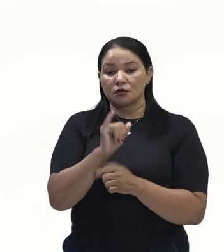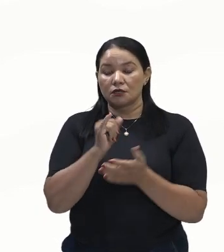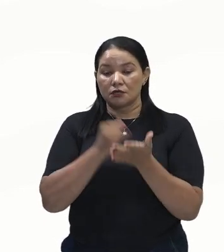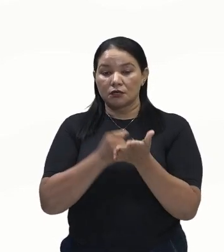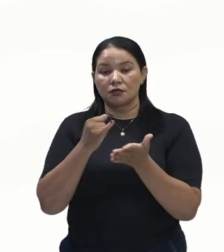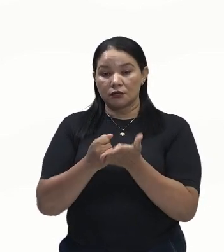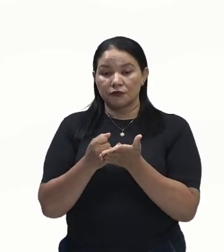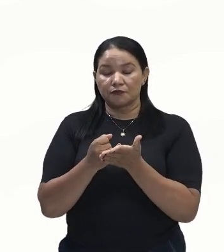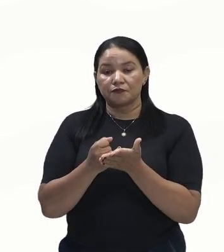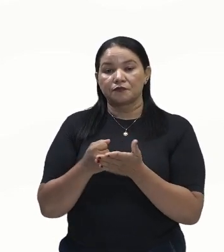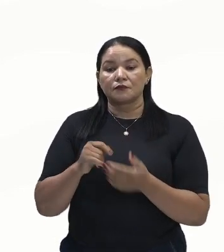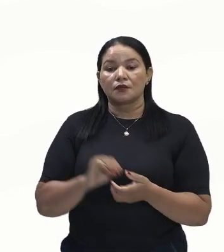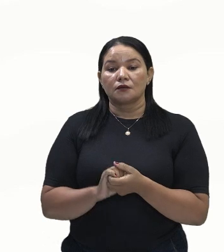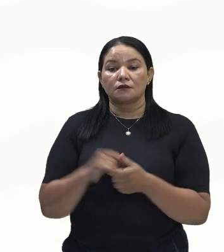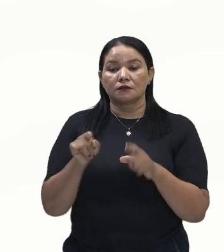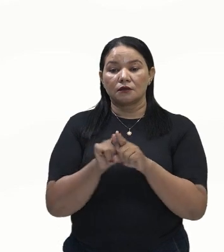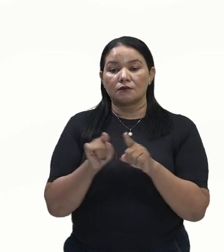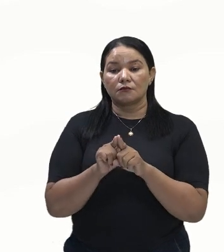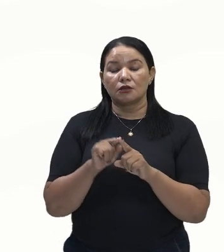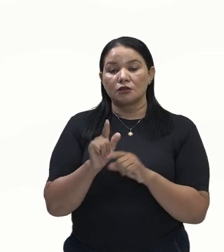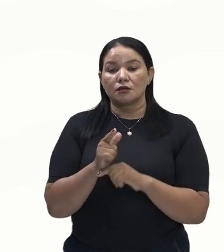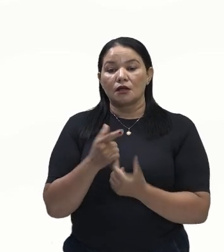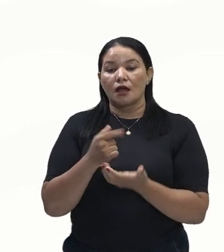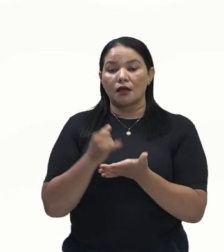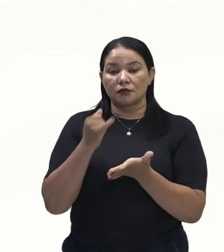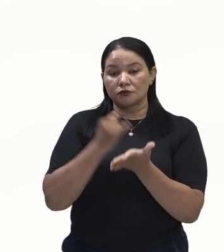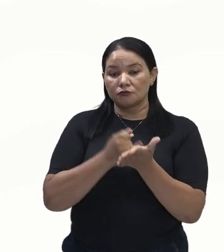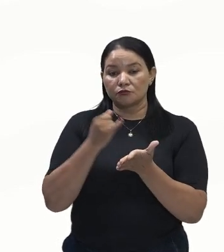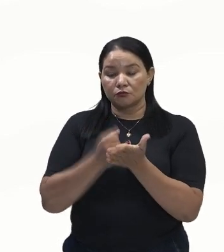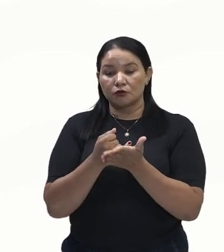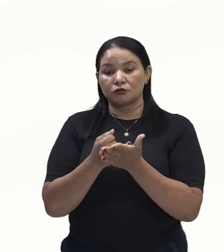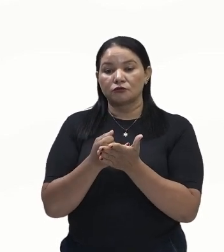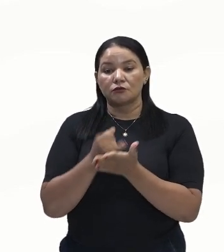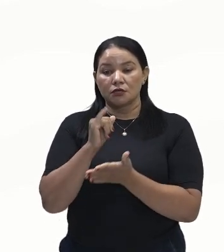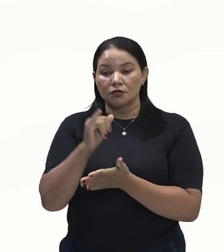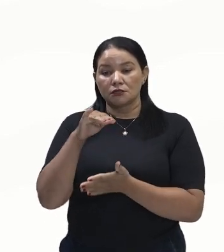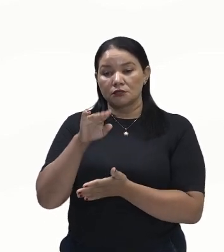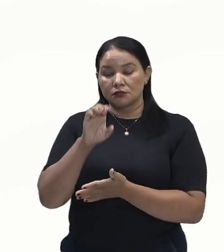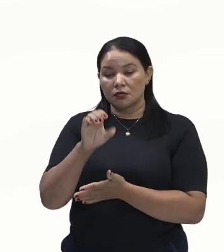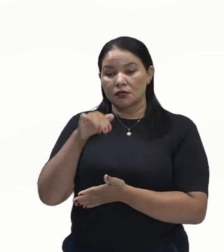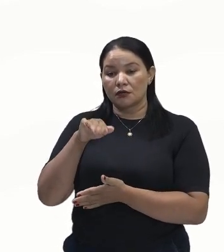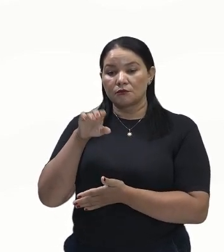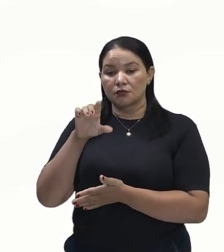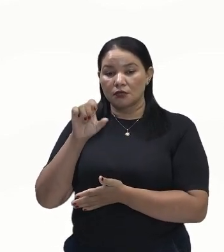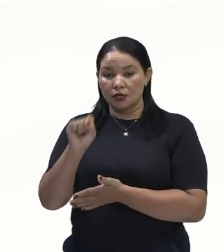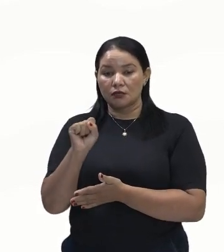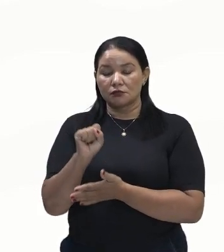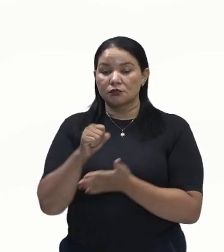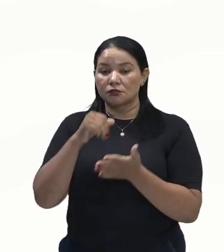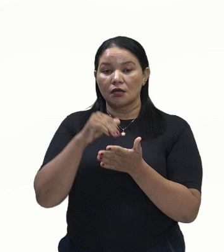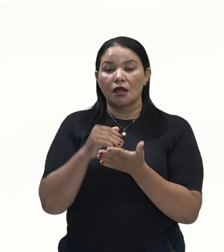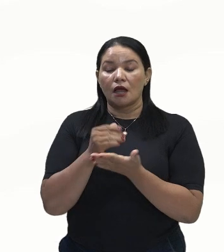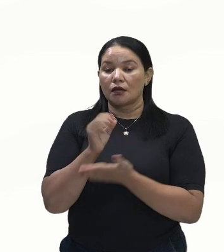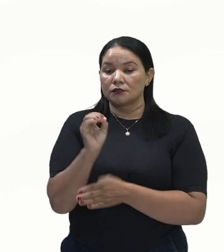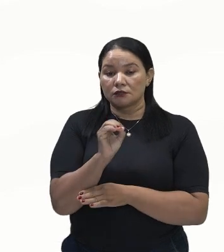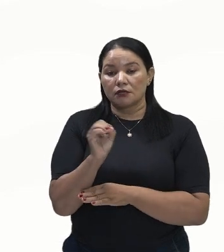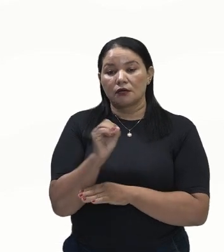como II, e isentos de impostos sobre circulação de mercadorias e